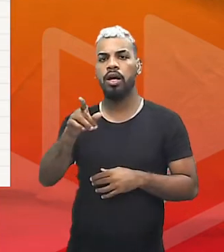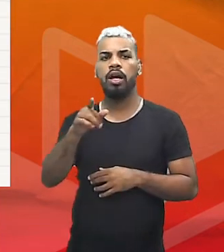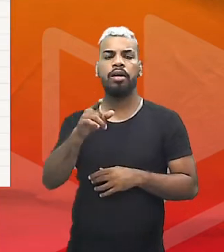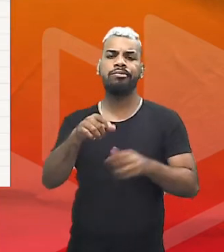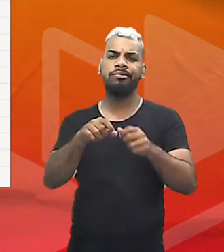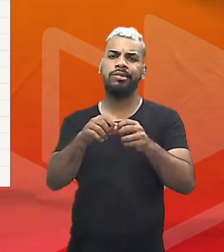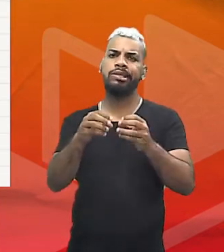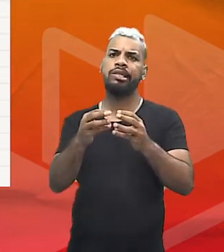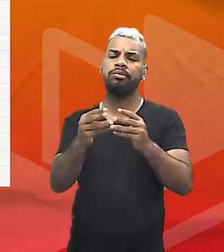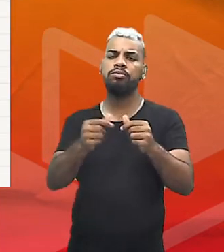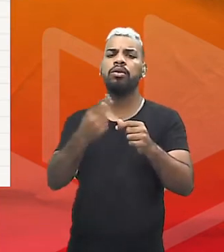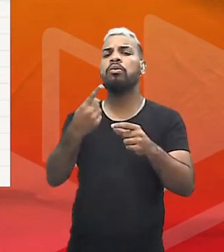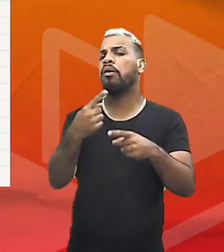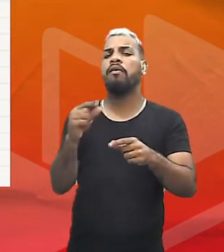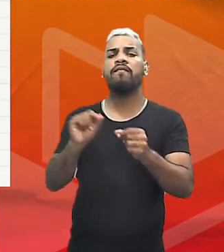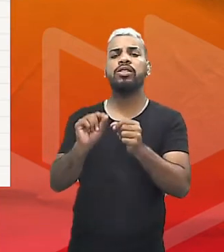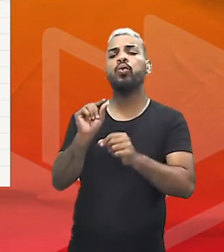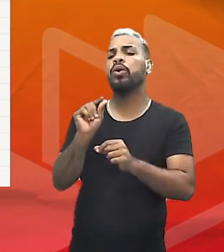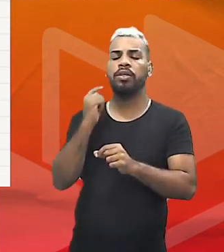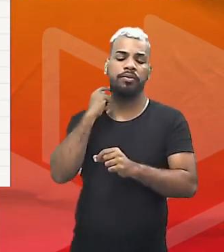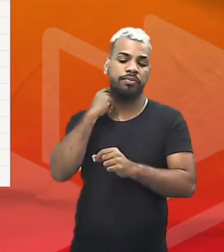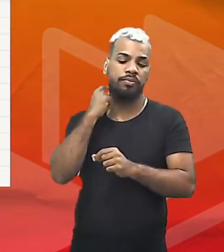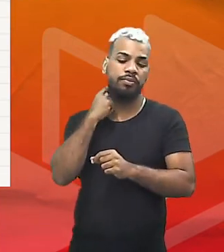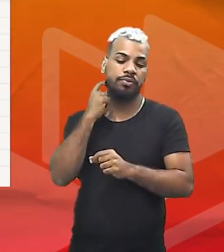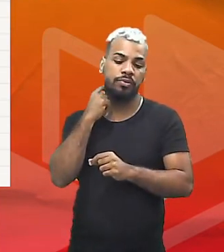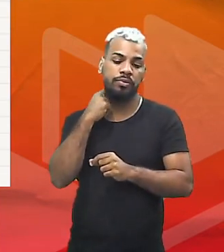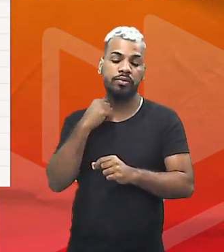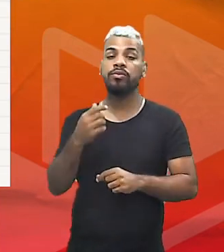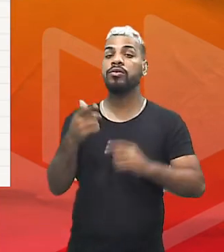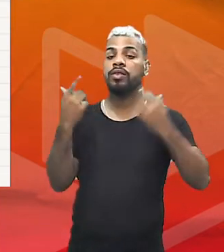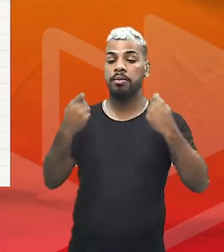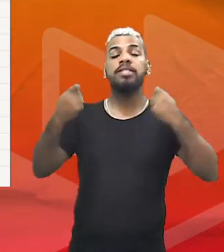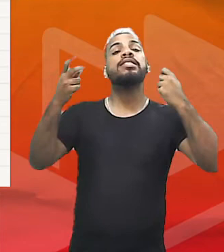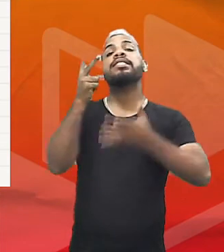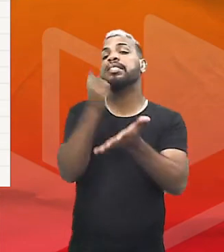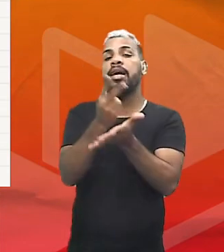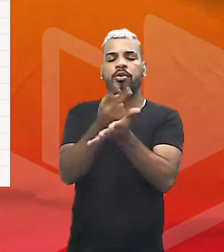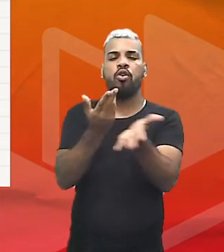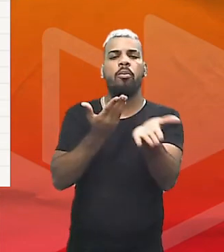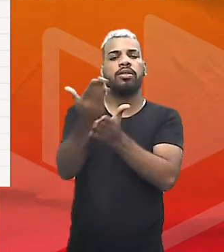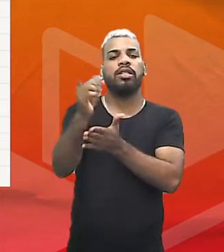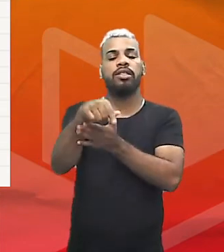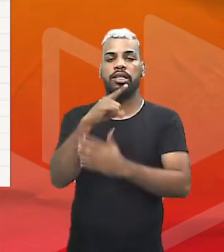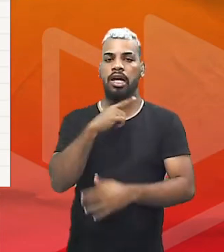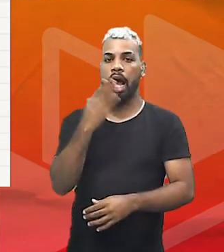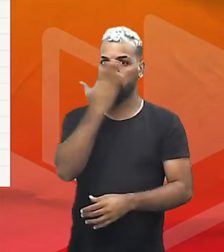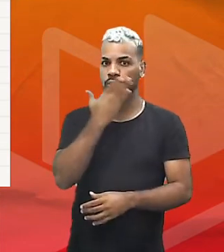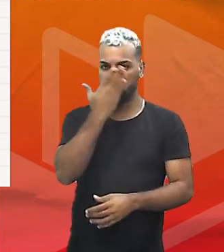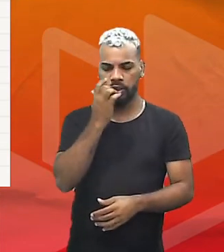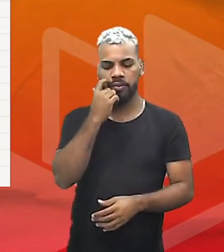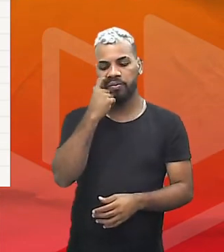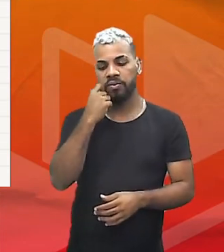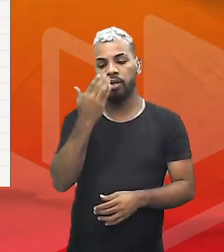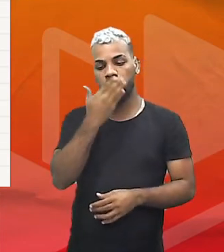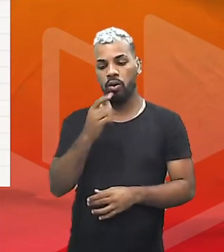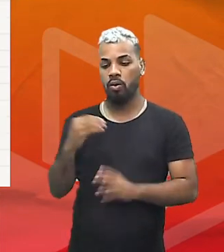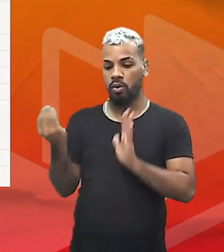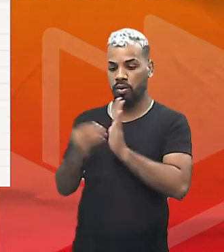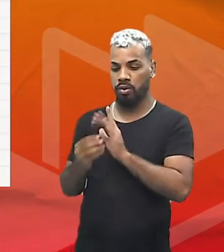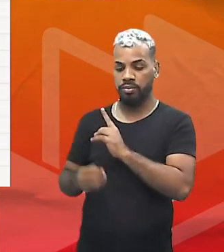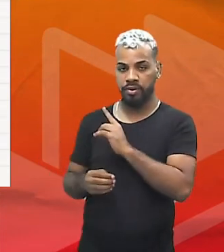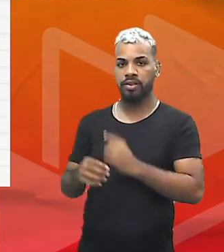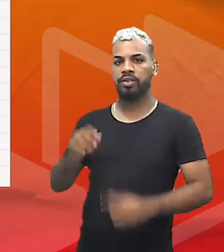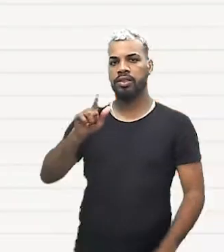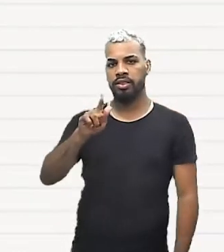aí a gente vai fazer assim ó preste atenção a gente sempre vai começar a partir de um açúcar aí eu vou colocar aqui a